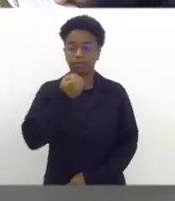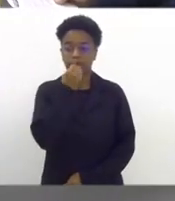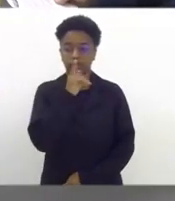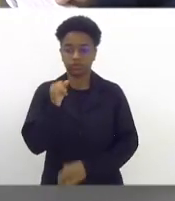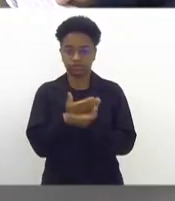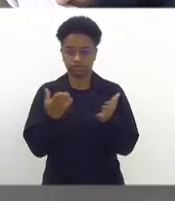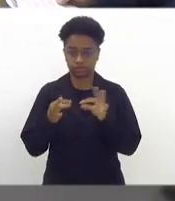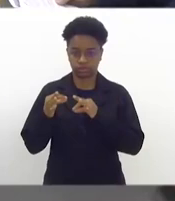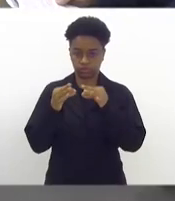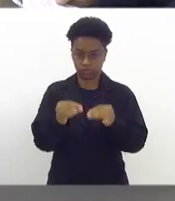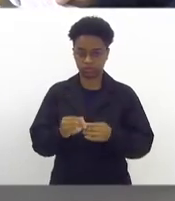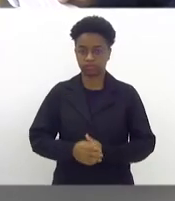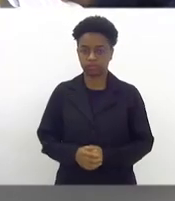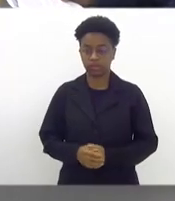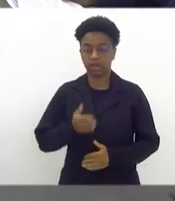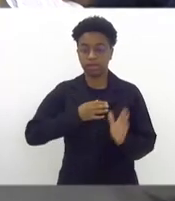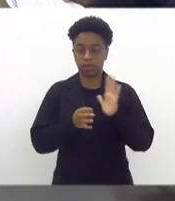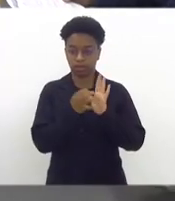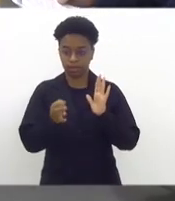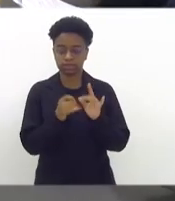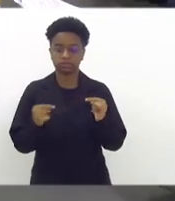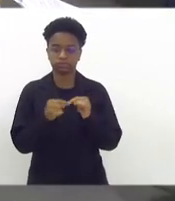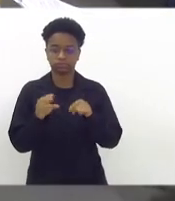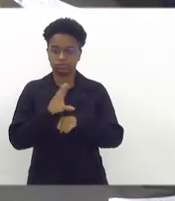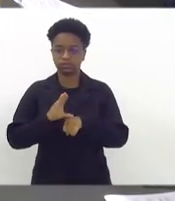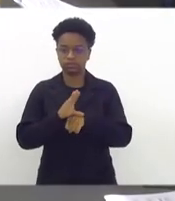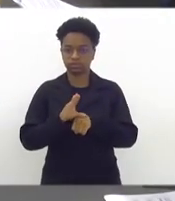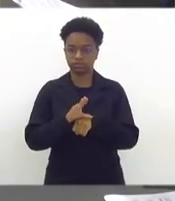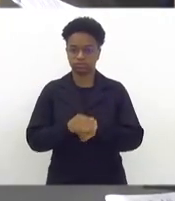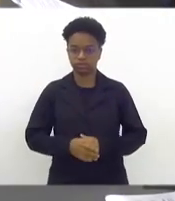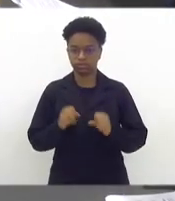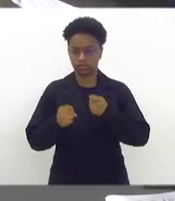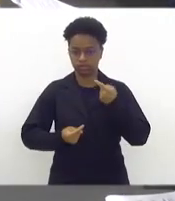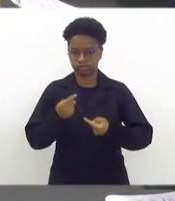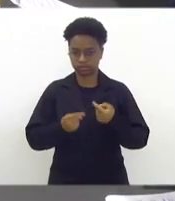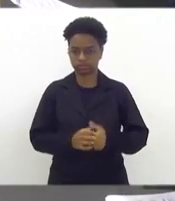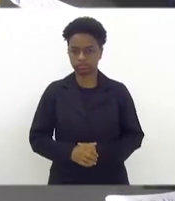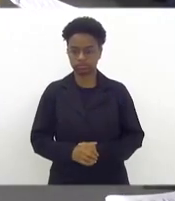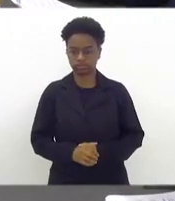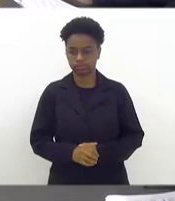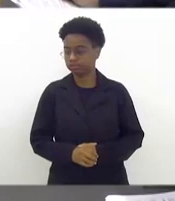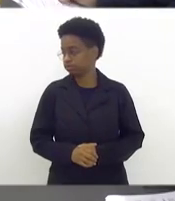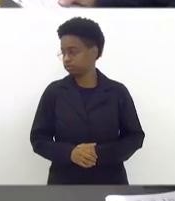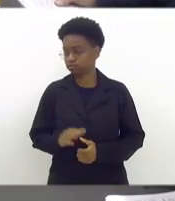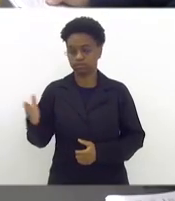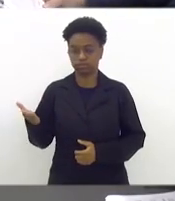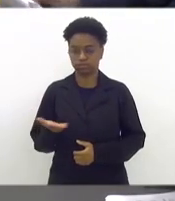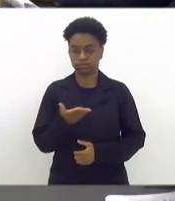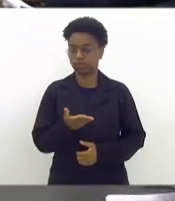dia a todos. Meu parecer é pela constitucionalidade. Em discussão. Eu queria discutir isso. Para discutir, deputado Luiz